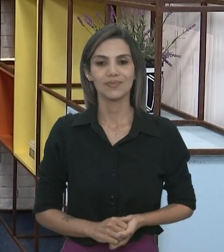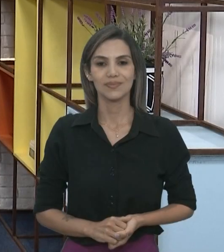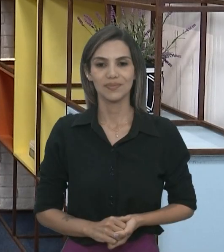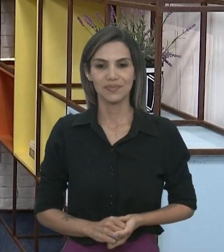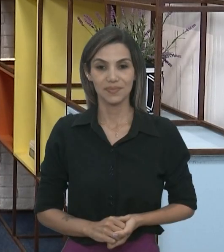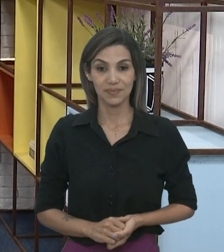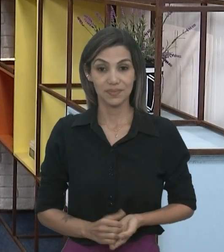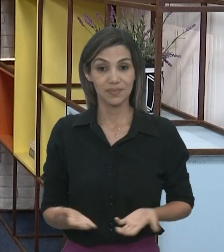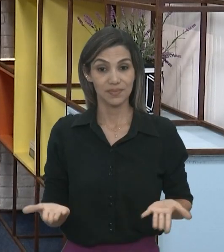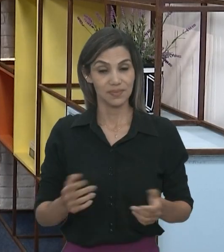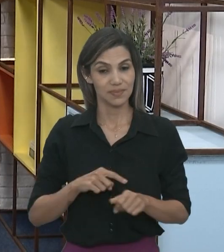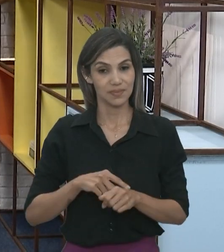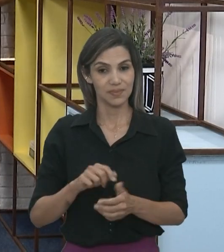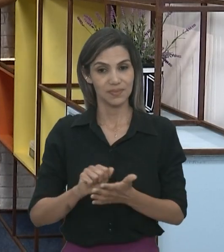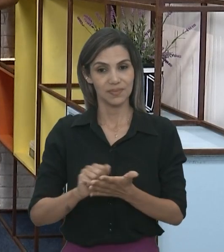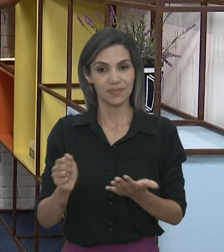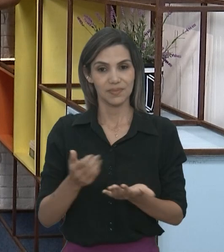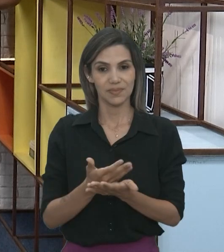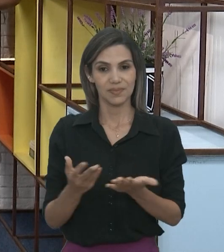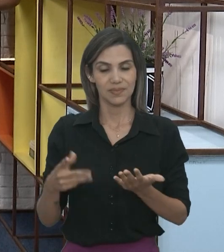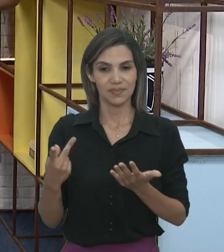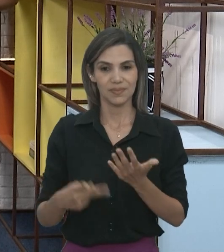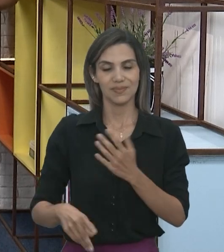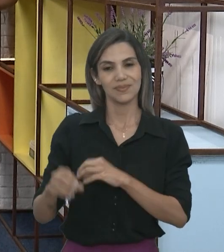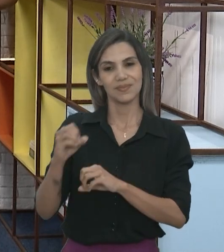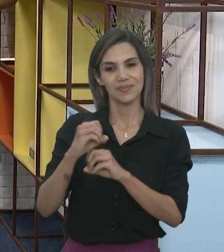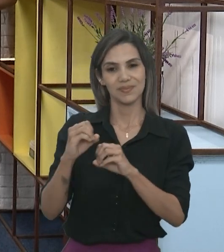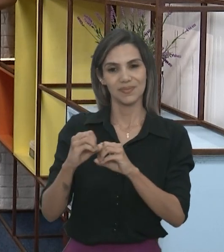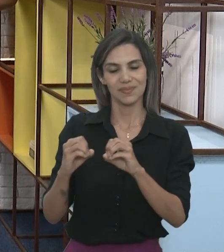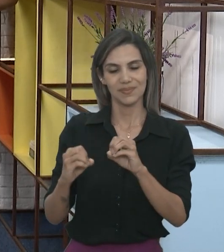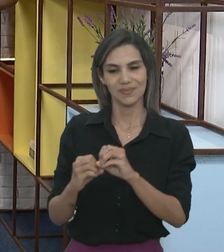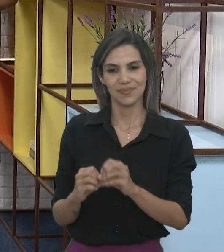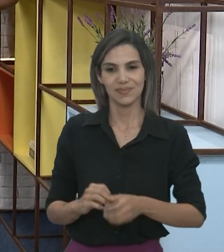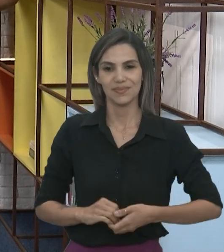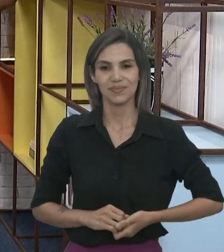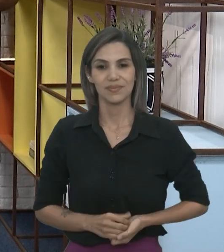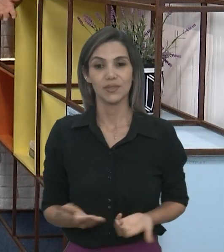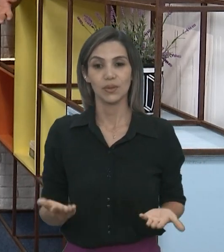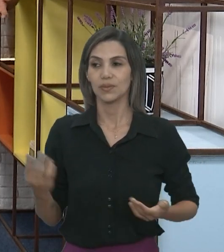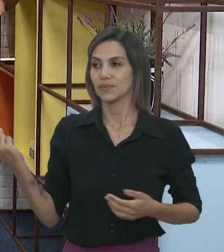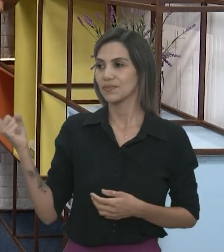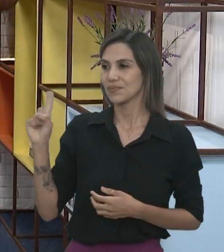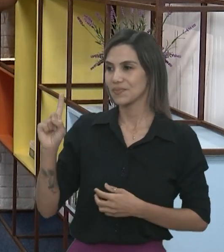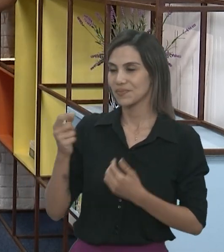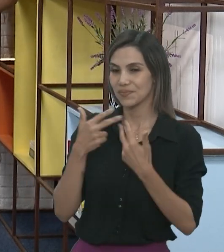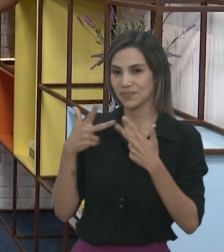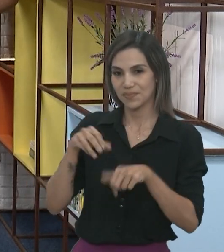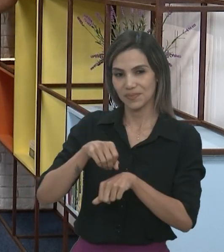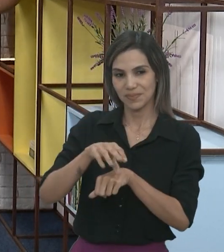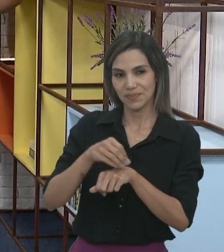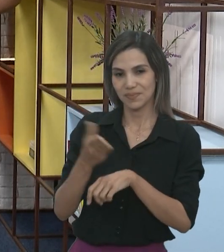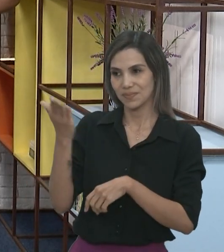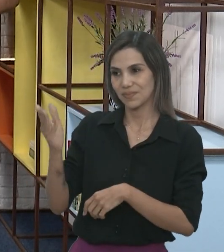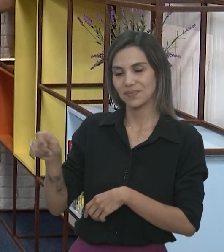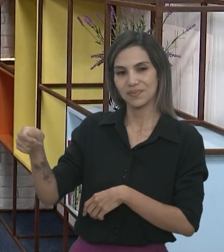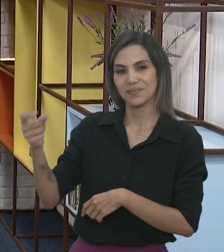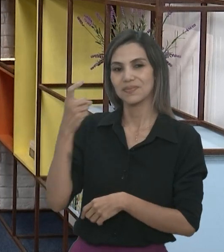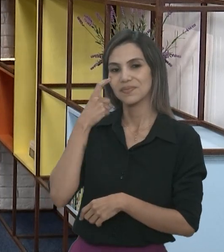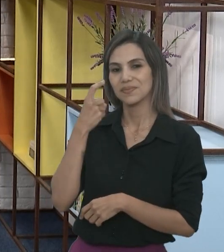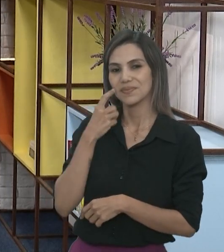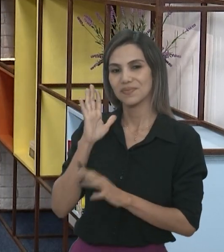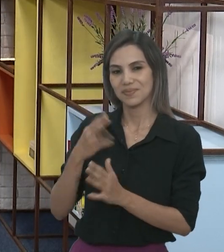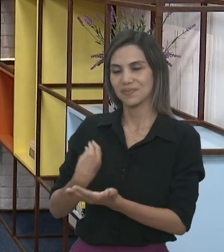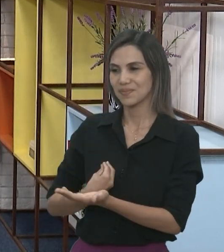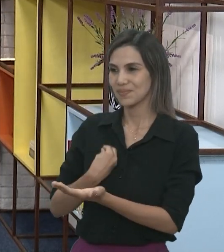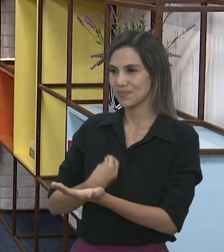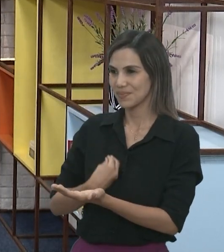Muito bem, agora vamos então para a nossa agenda de eventos e serviços da universidade. Quem traz as novidades hoje para a gente é o Matheus Oliveira, que já